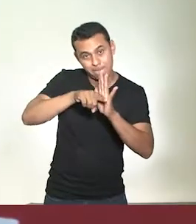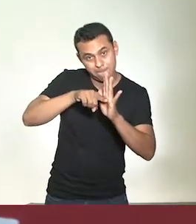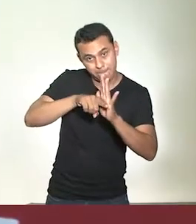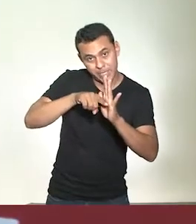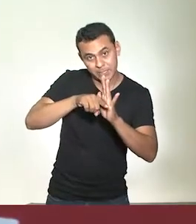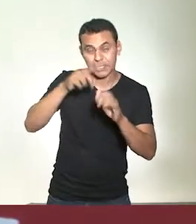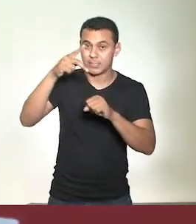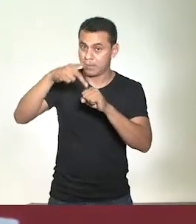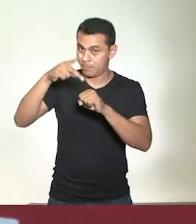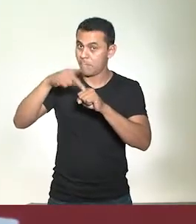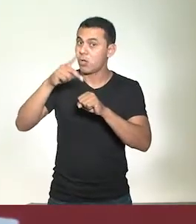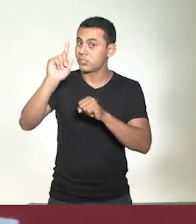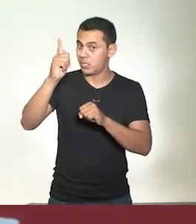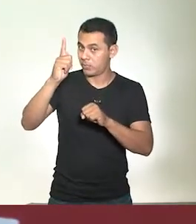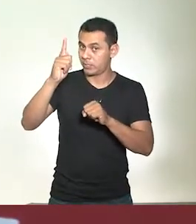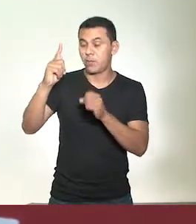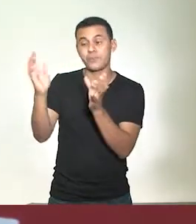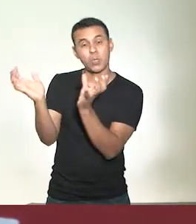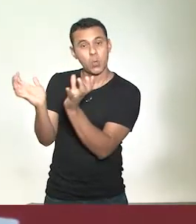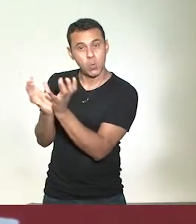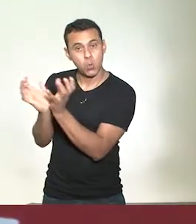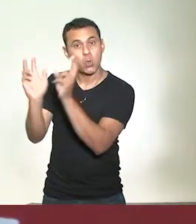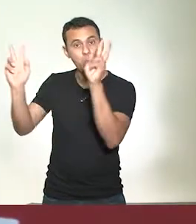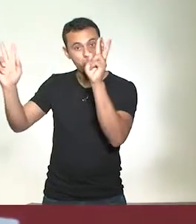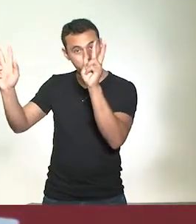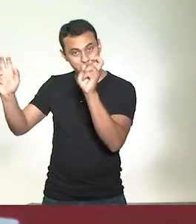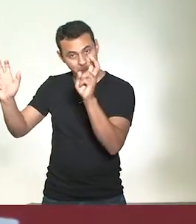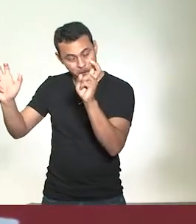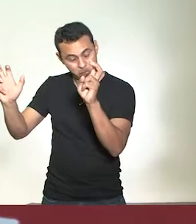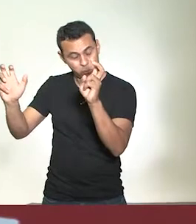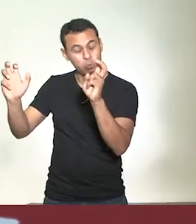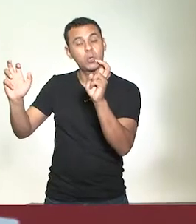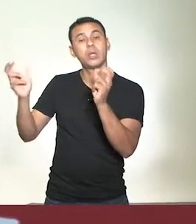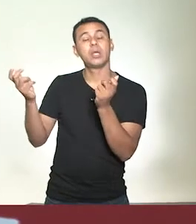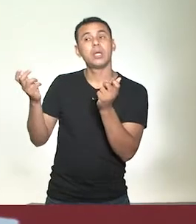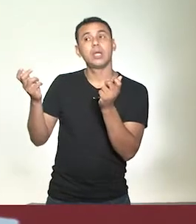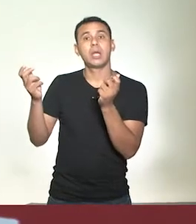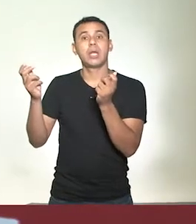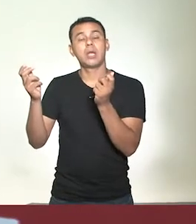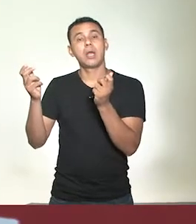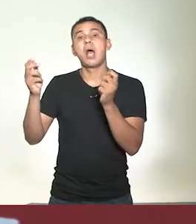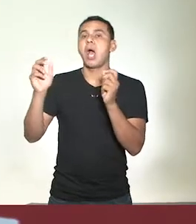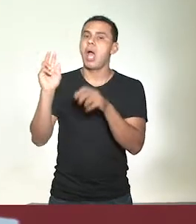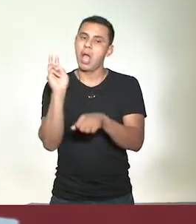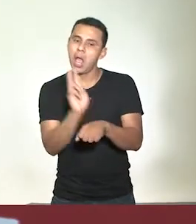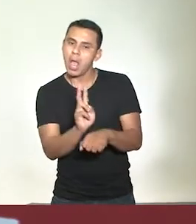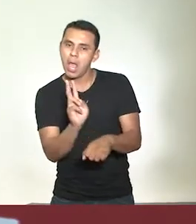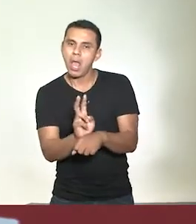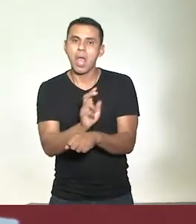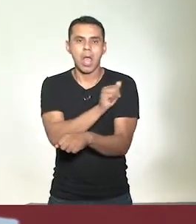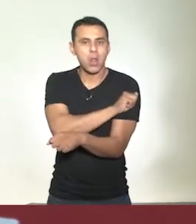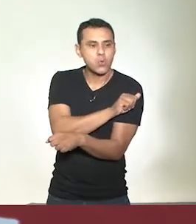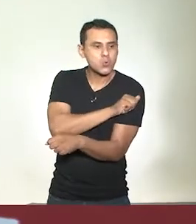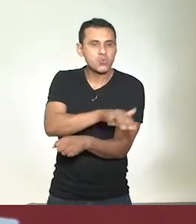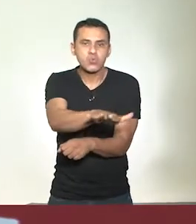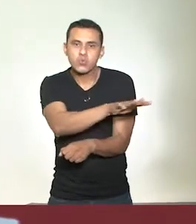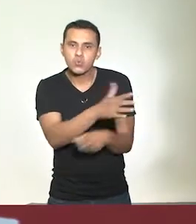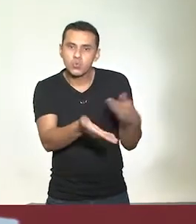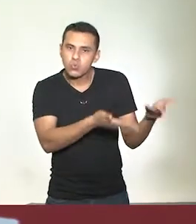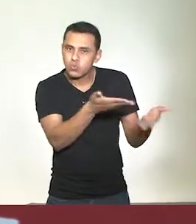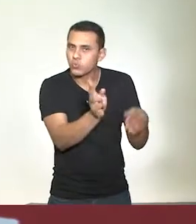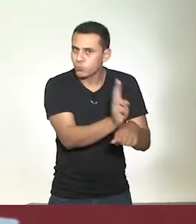pós-graduação tem um grupo temático de assistência estudantil né